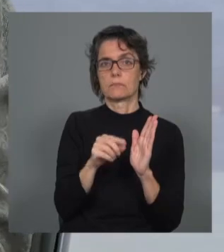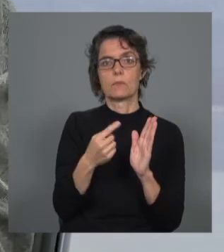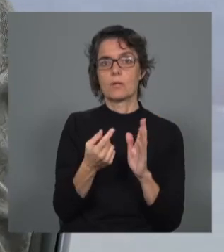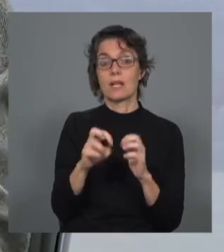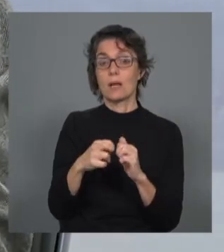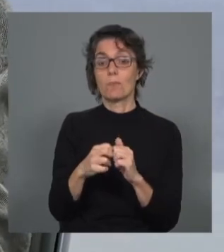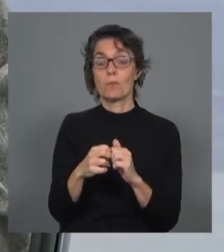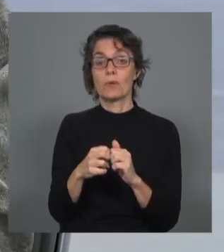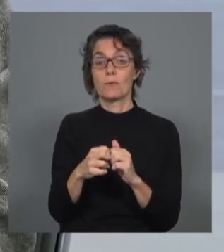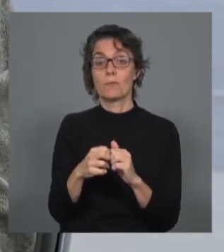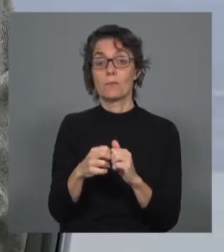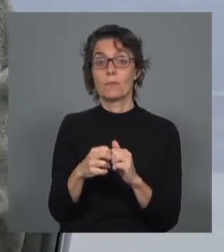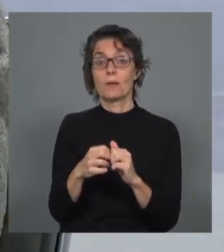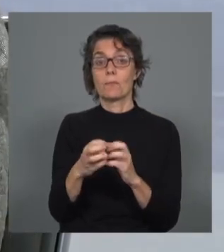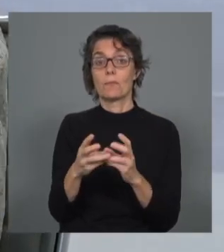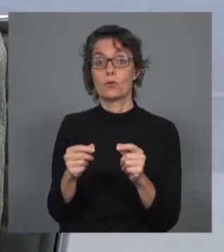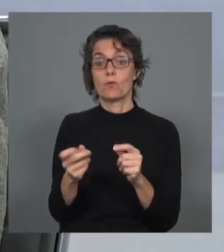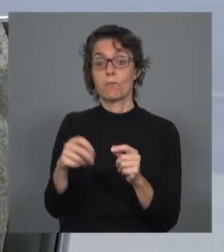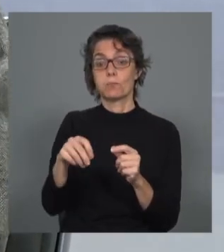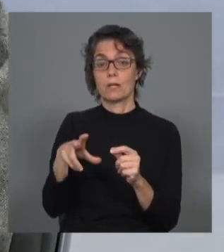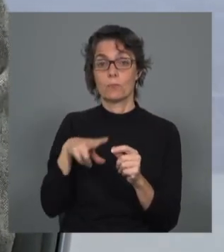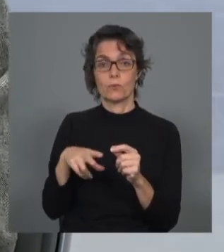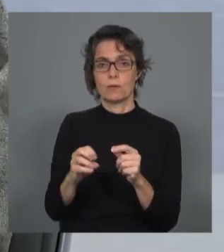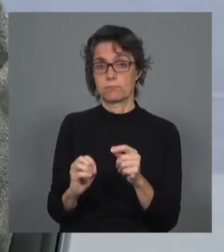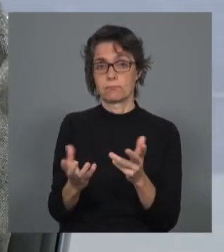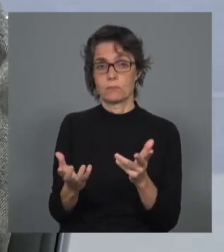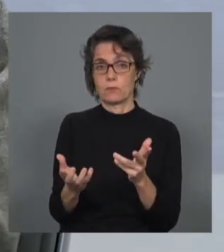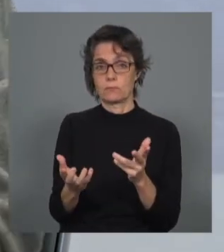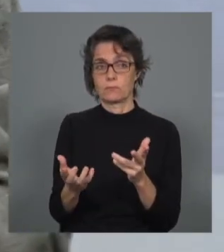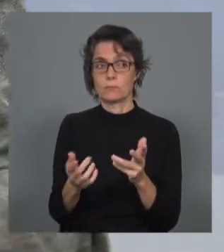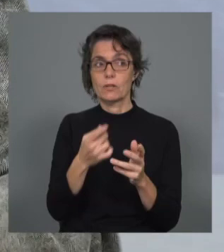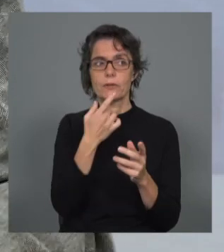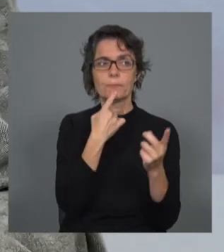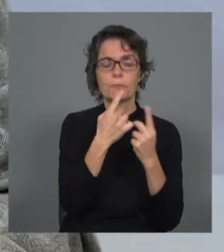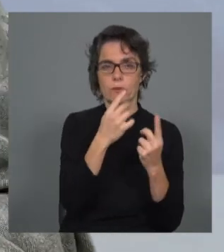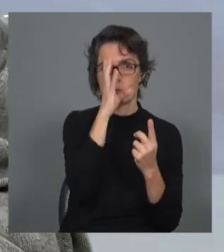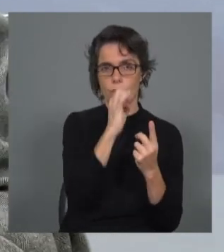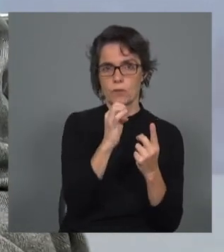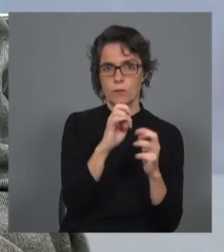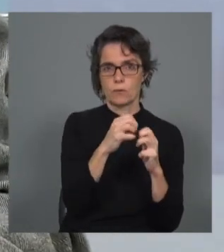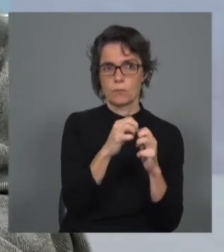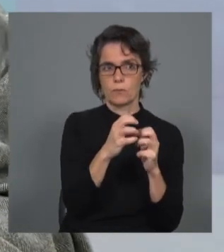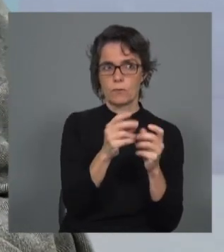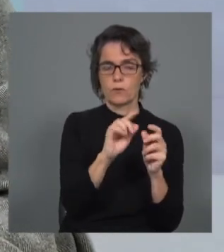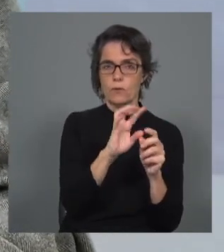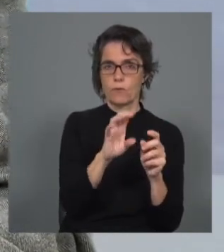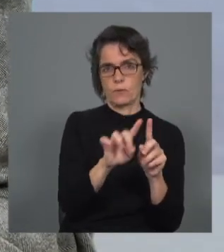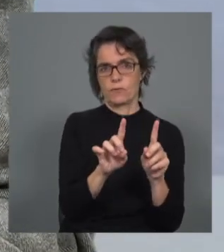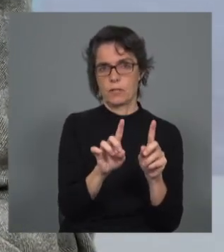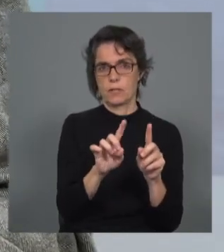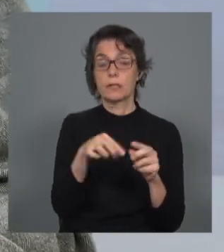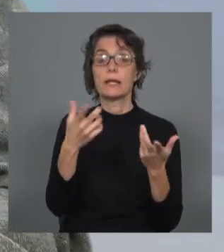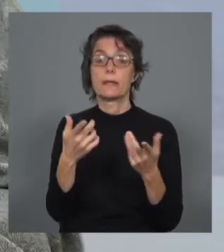encontrar alternativas. Portanto, tentar encontrar com o Governo uma solução. E, em relação à distribuição,